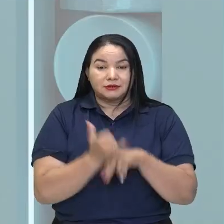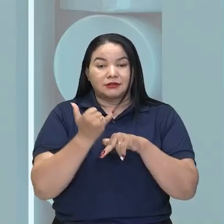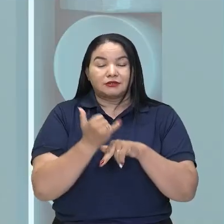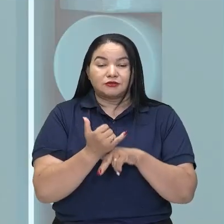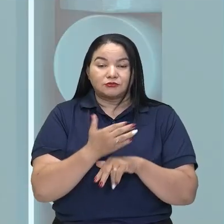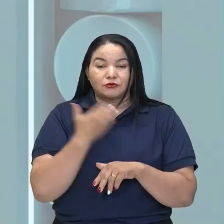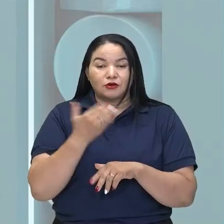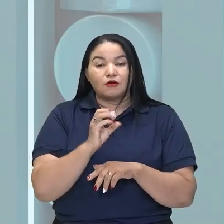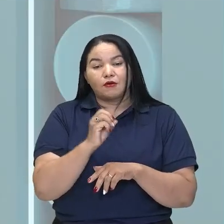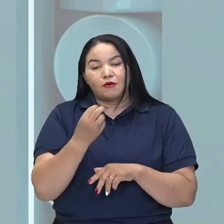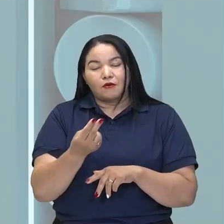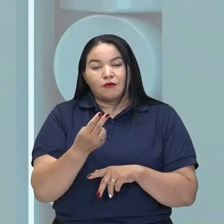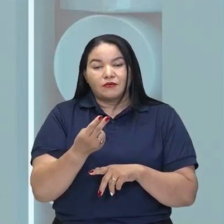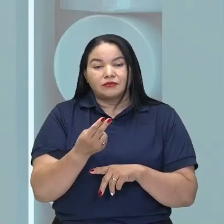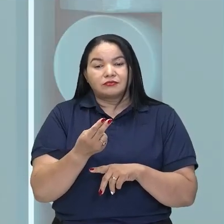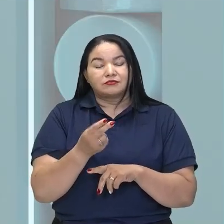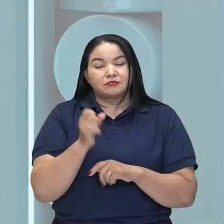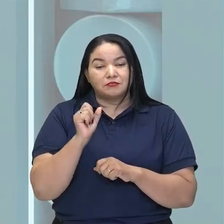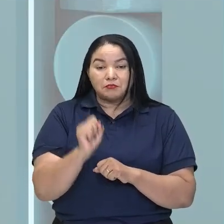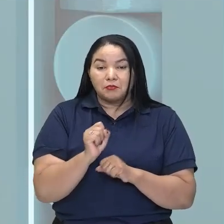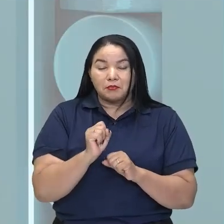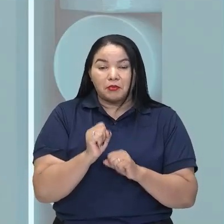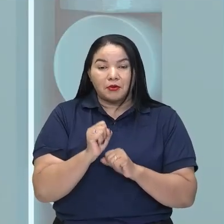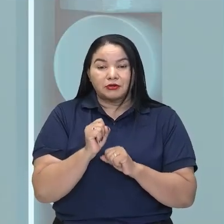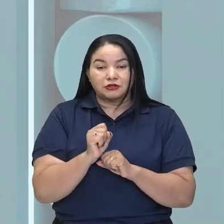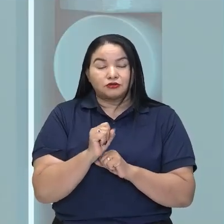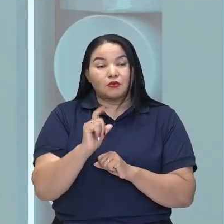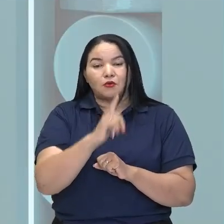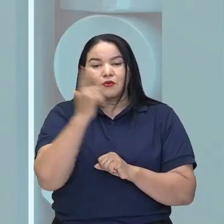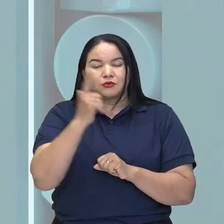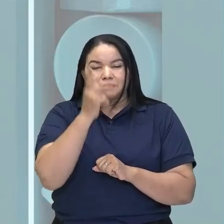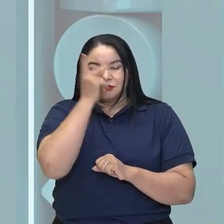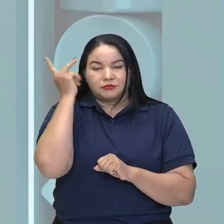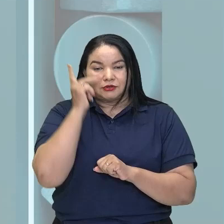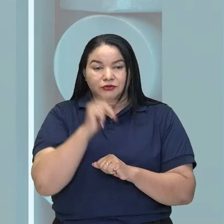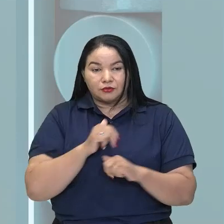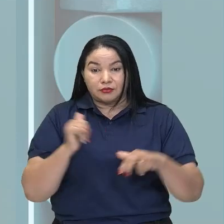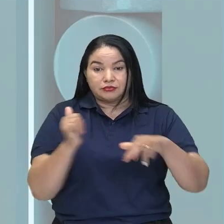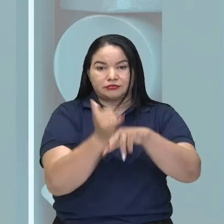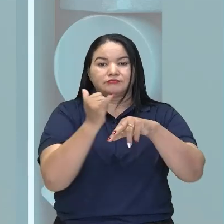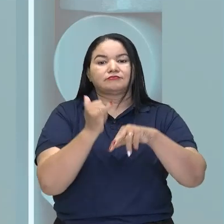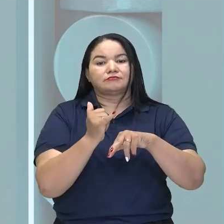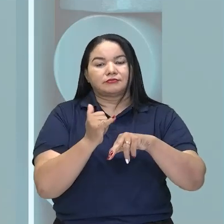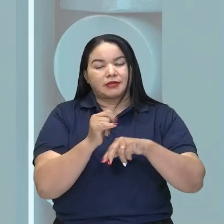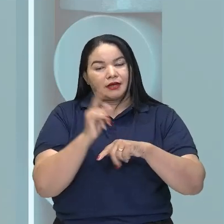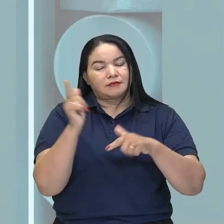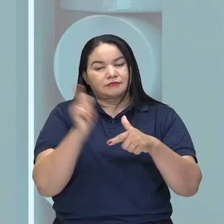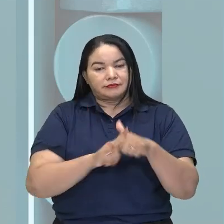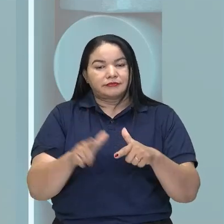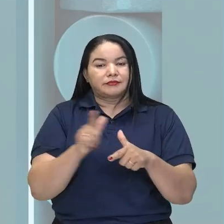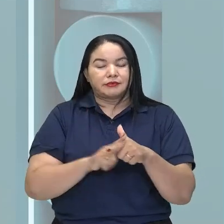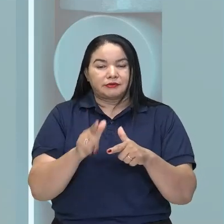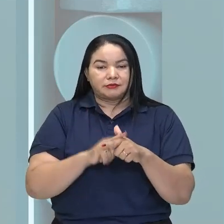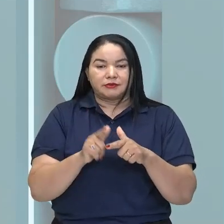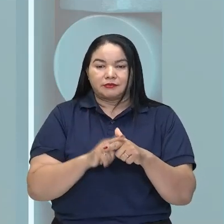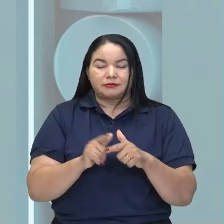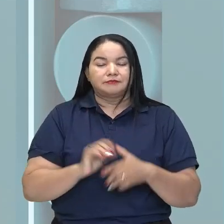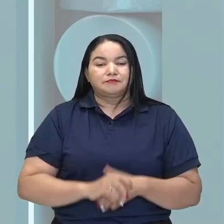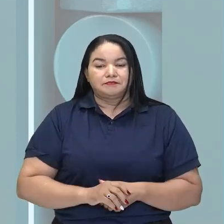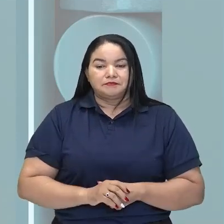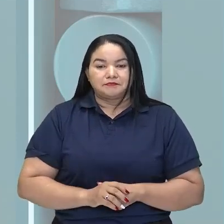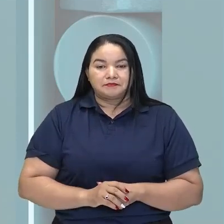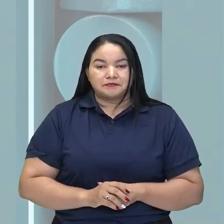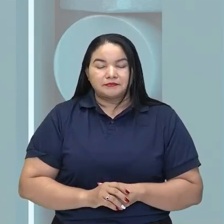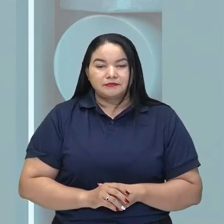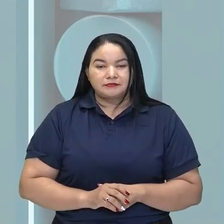então pode também atingir outras pessoas, que é esse que é o maior problema. Que além de